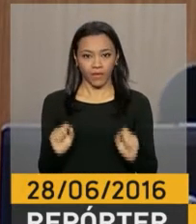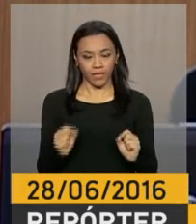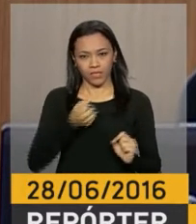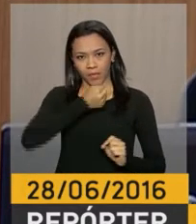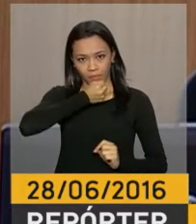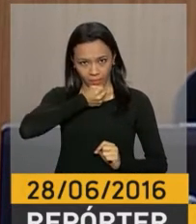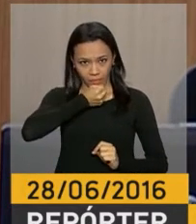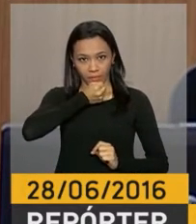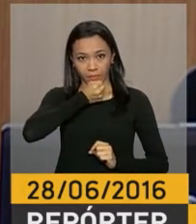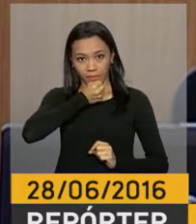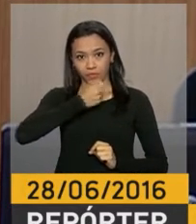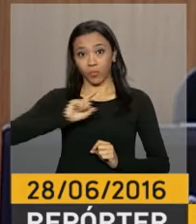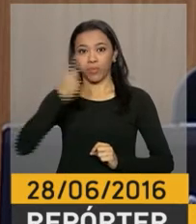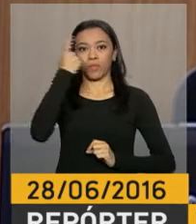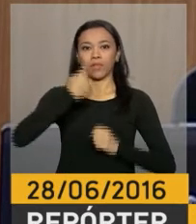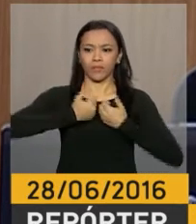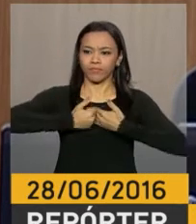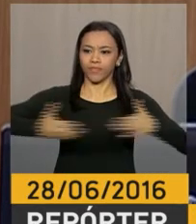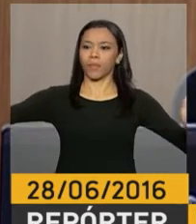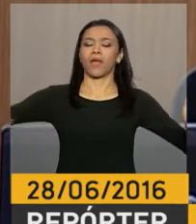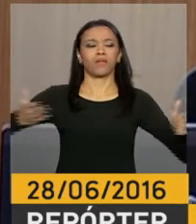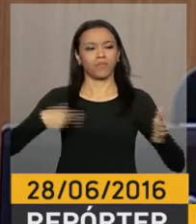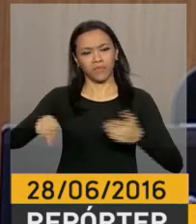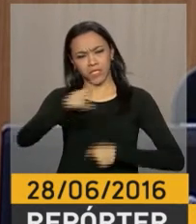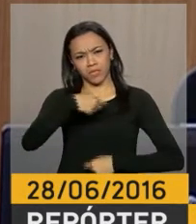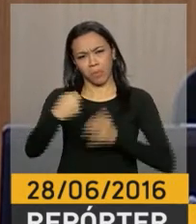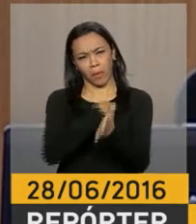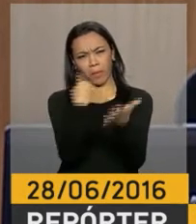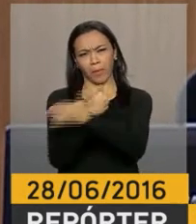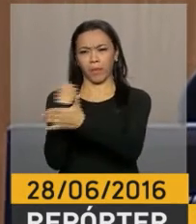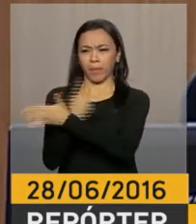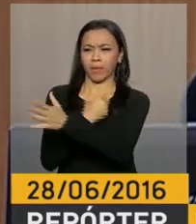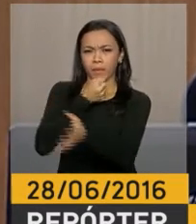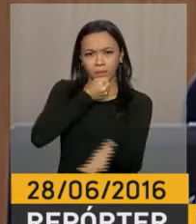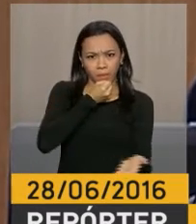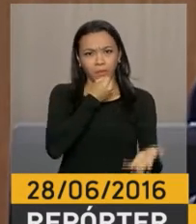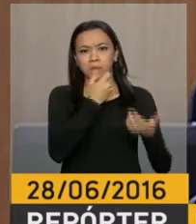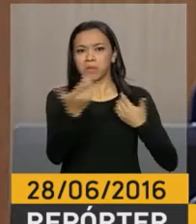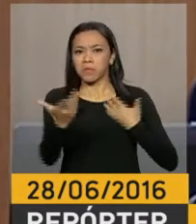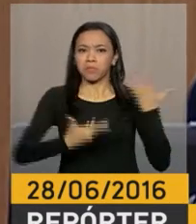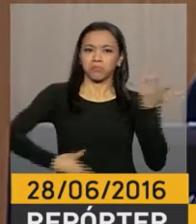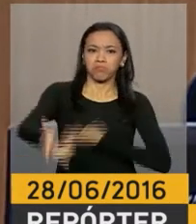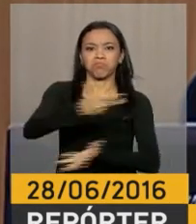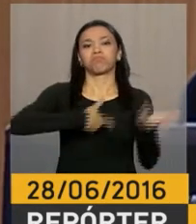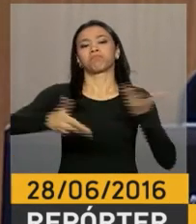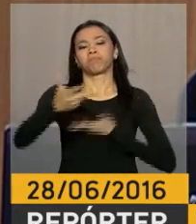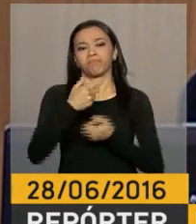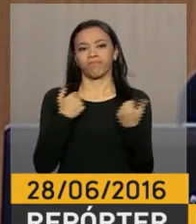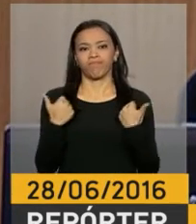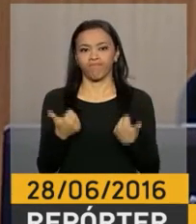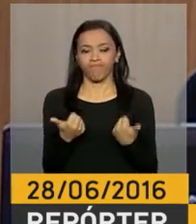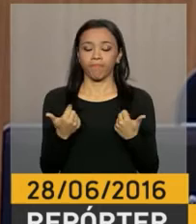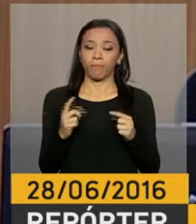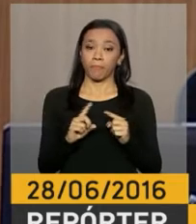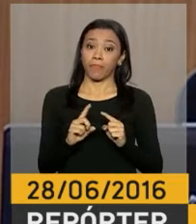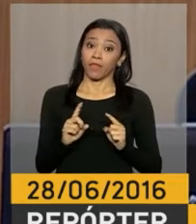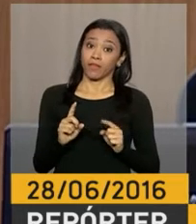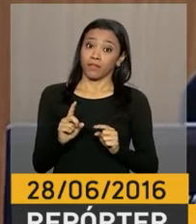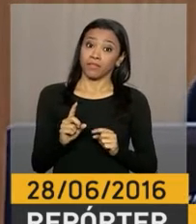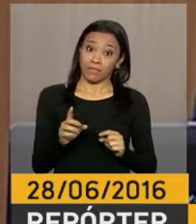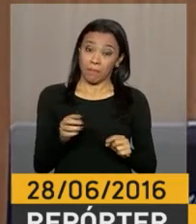entrevistas coletivas a bem da transparência, mas certamente